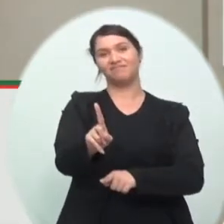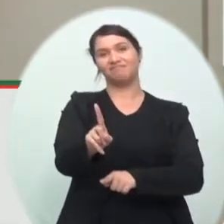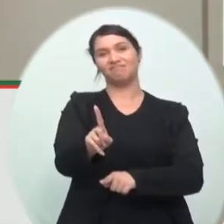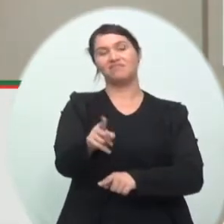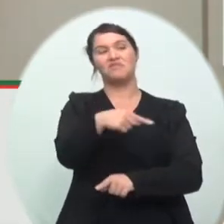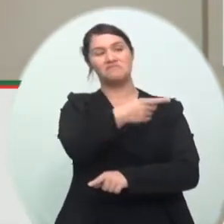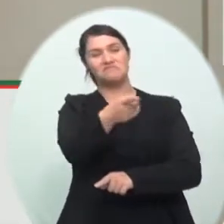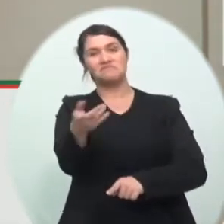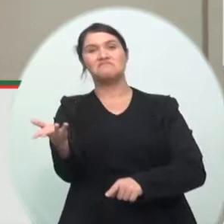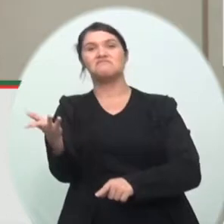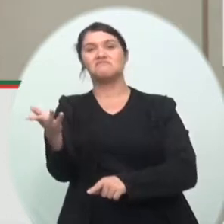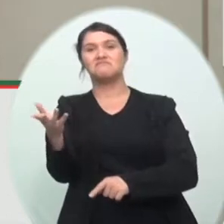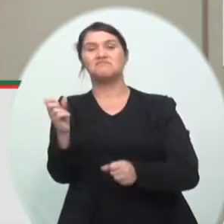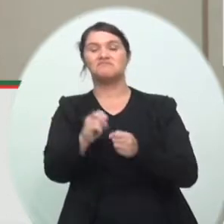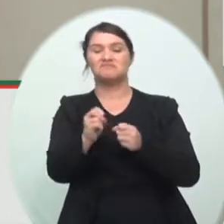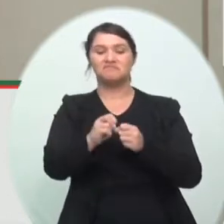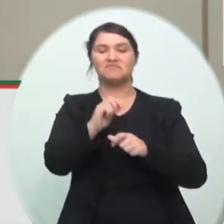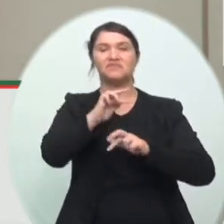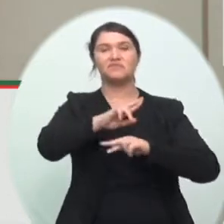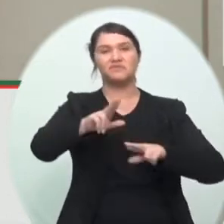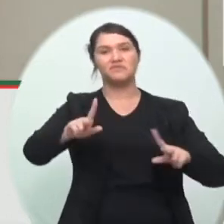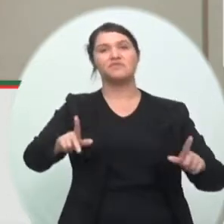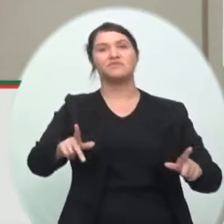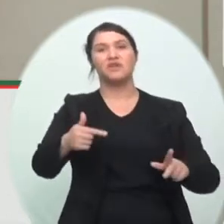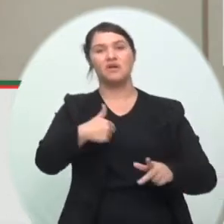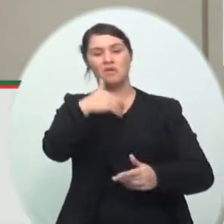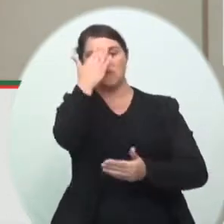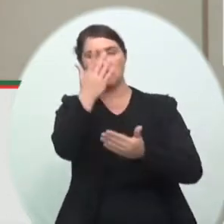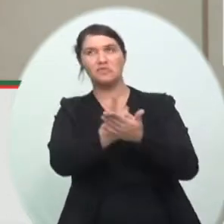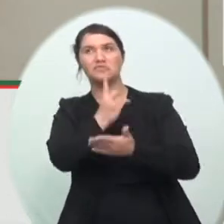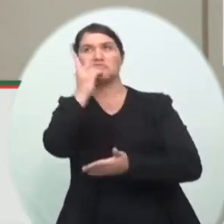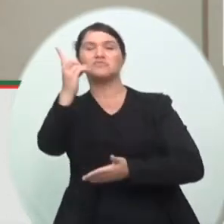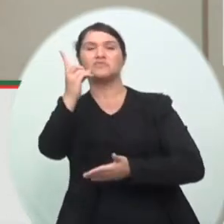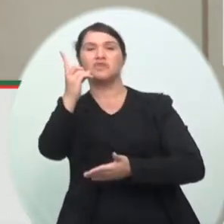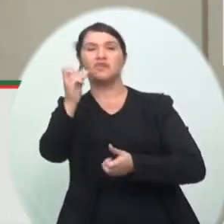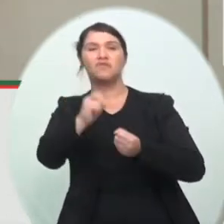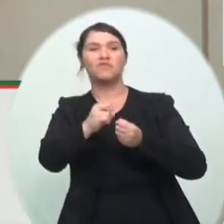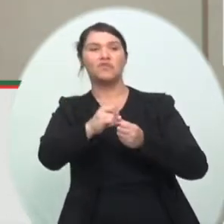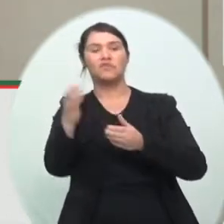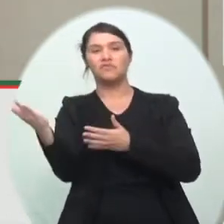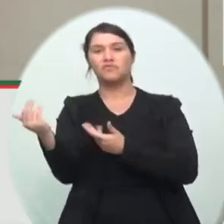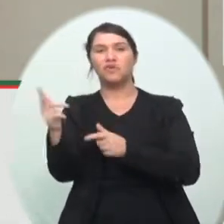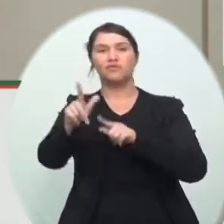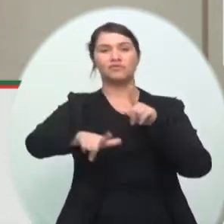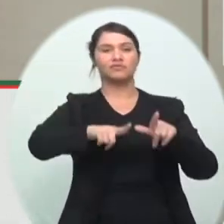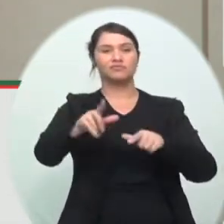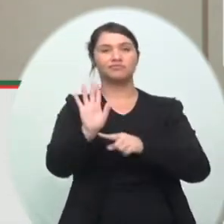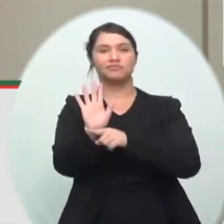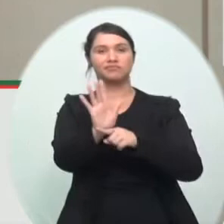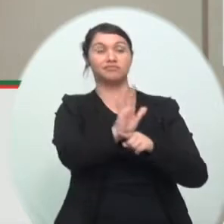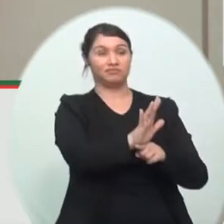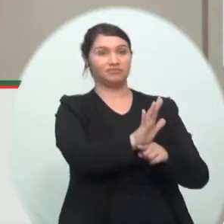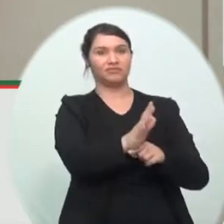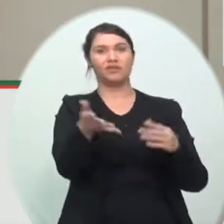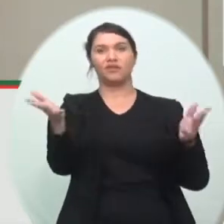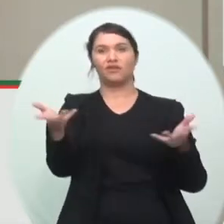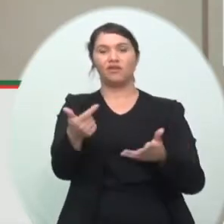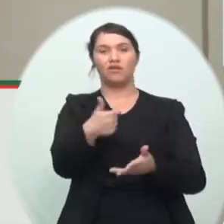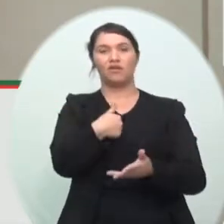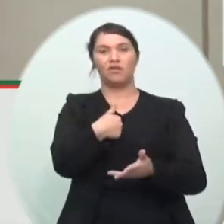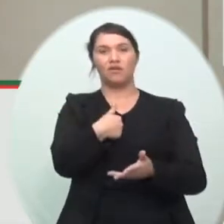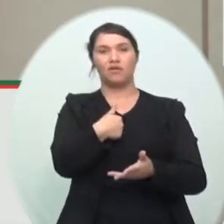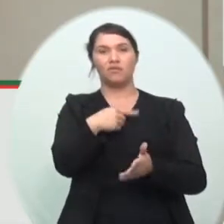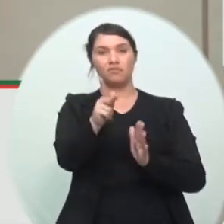levantando jovens como vocês que vão fazer a diferença. Então, eu quero citar um versículo da Bíblia que